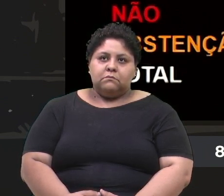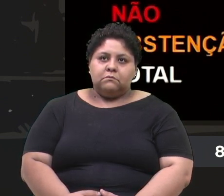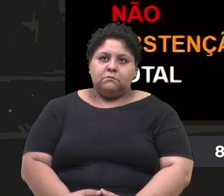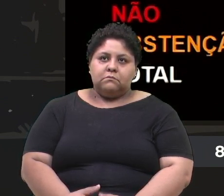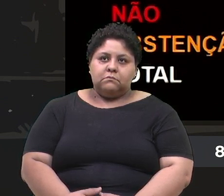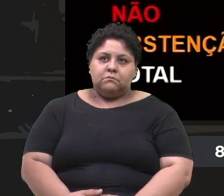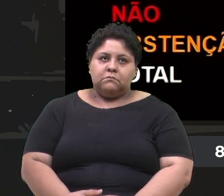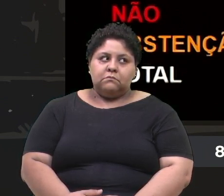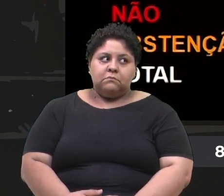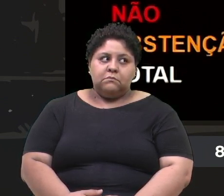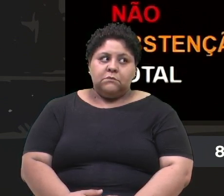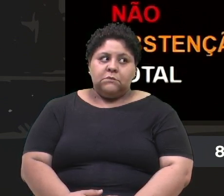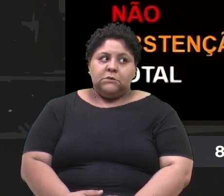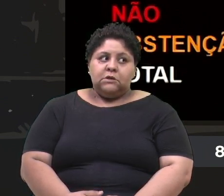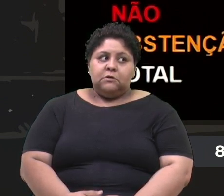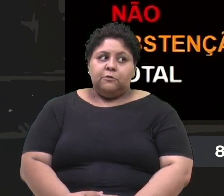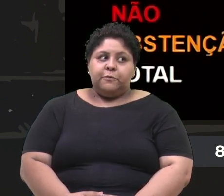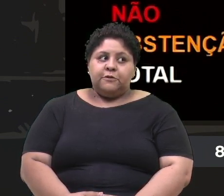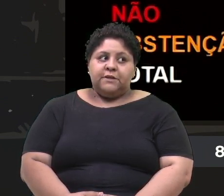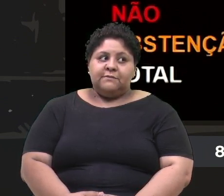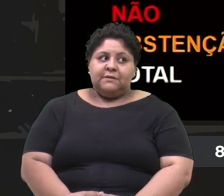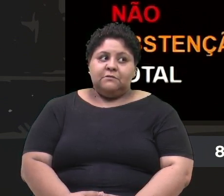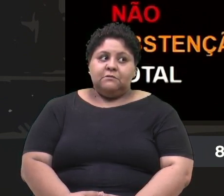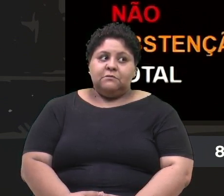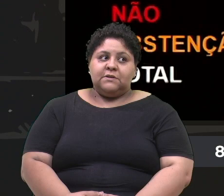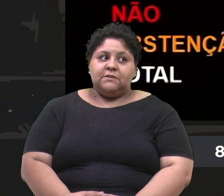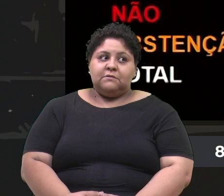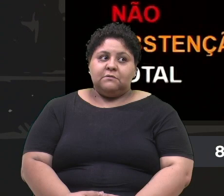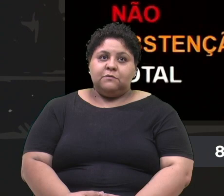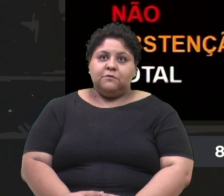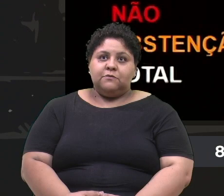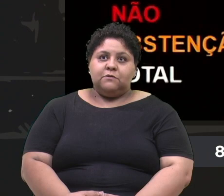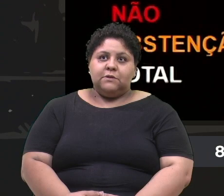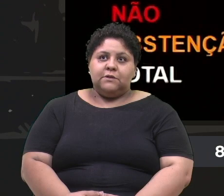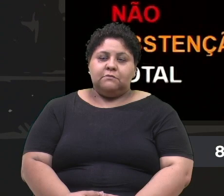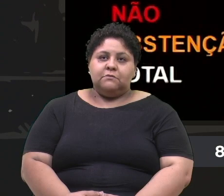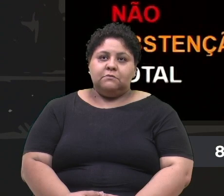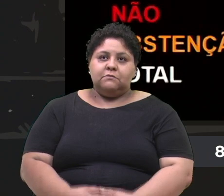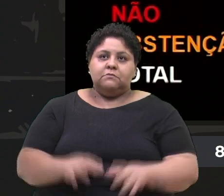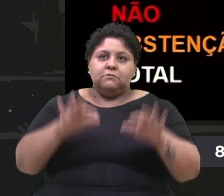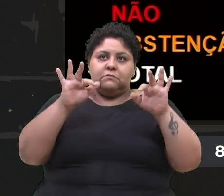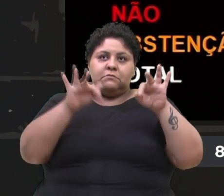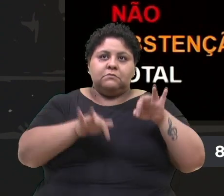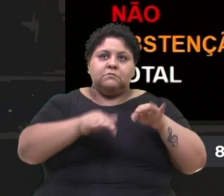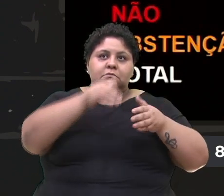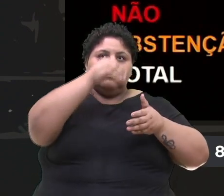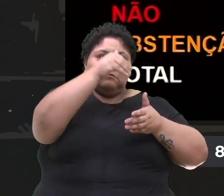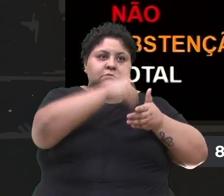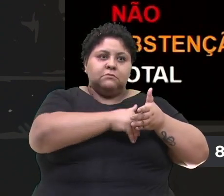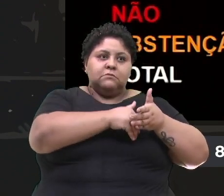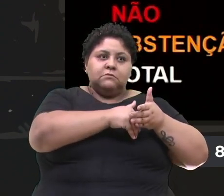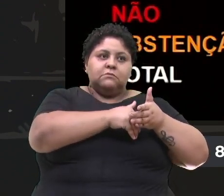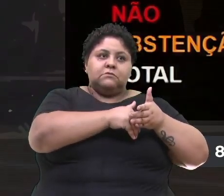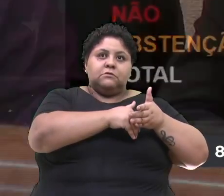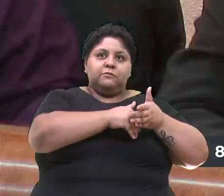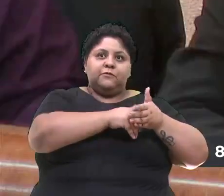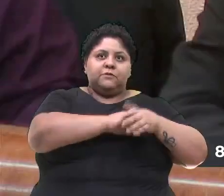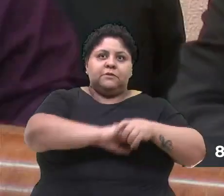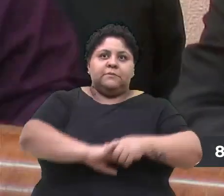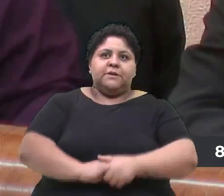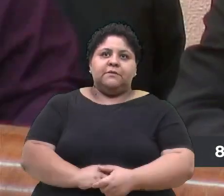Cadori tá... Ok. Encerrado o registro dos votos, encerrada a votação. A